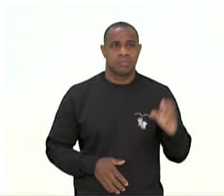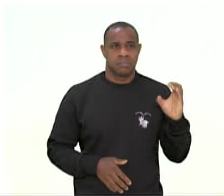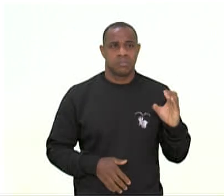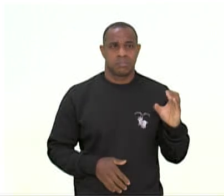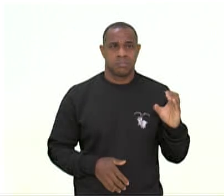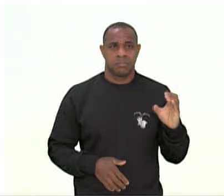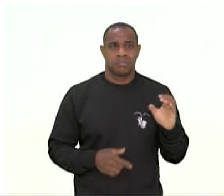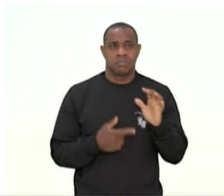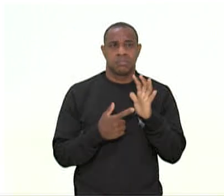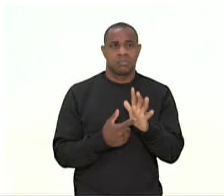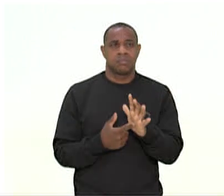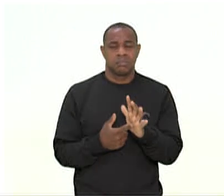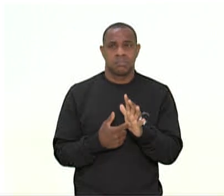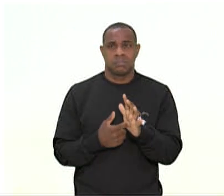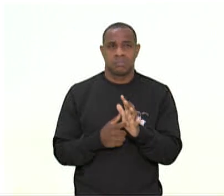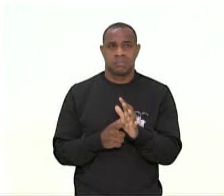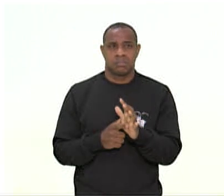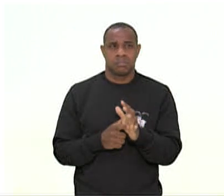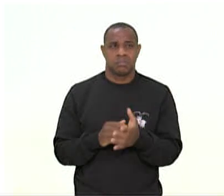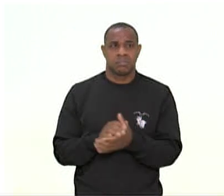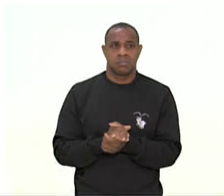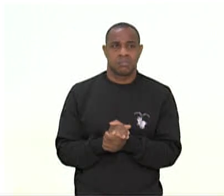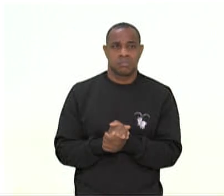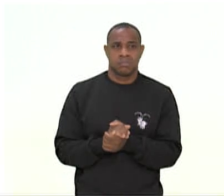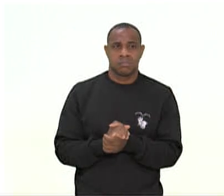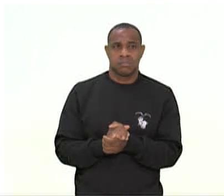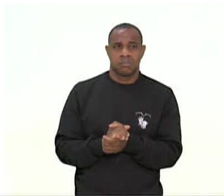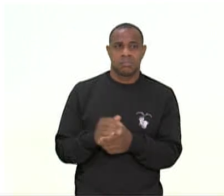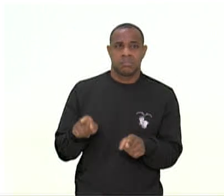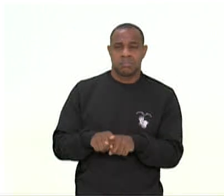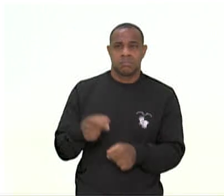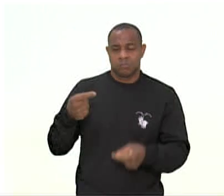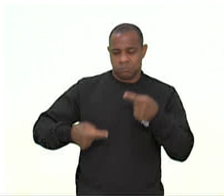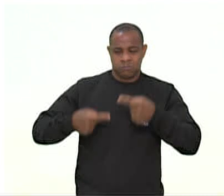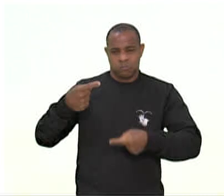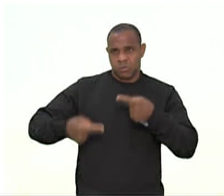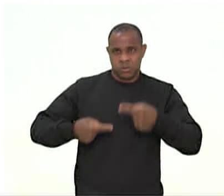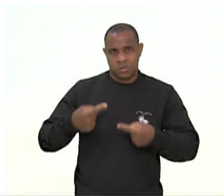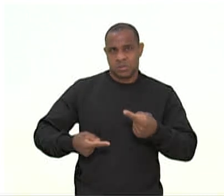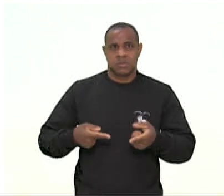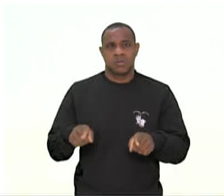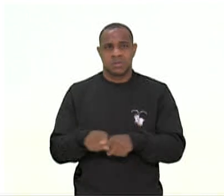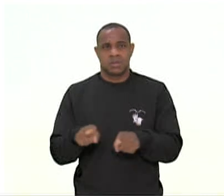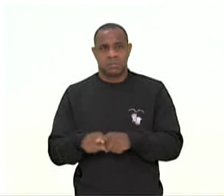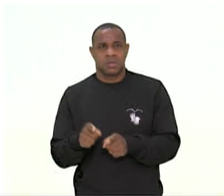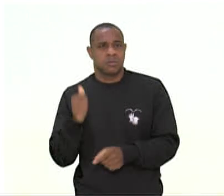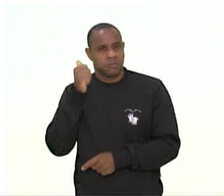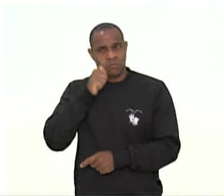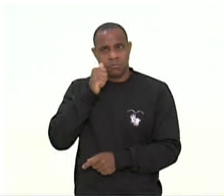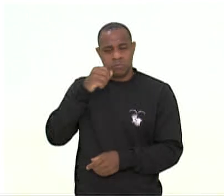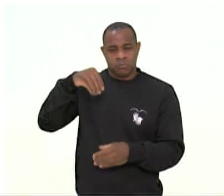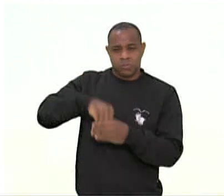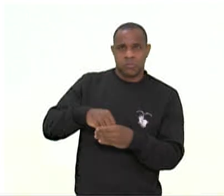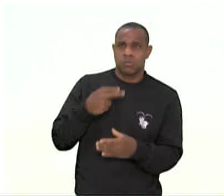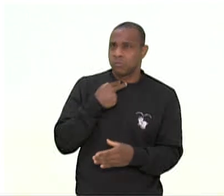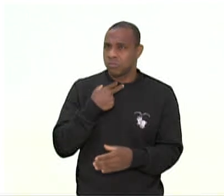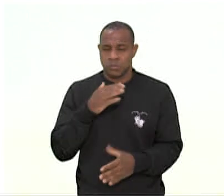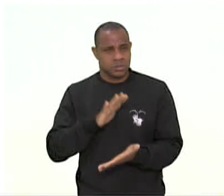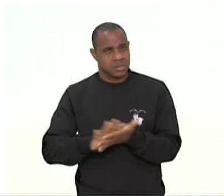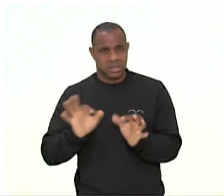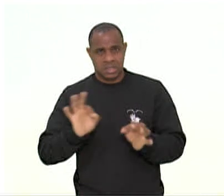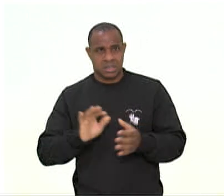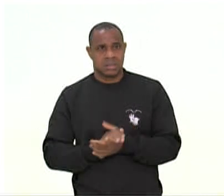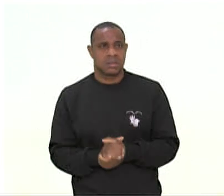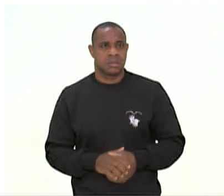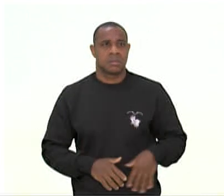a participação feminina nas decisões familiares e políticas na sociedade da época? Ou letra D. Trata de